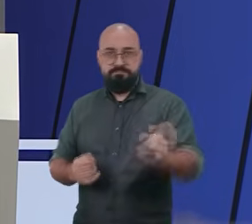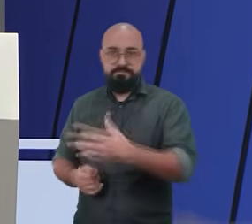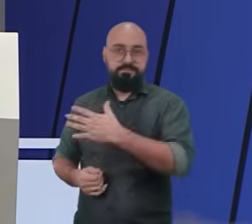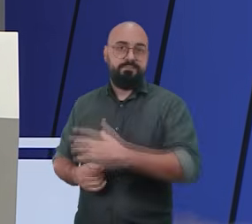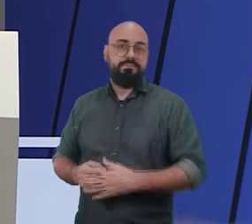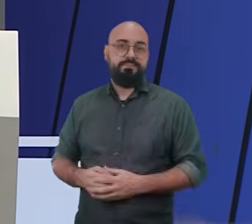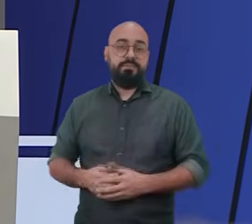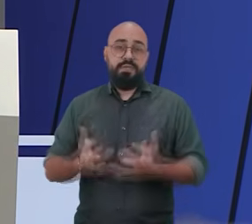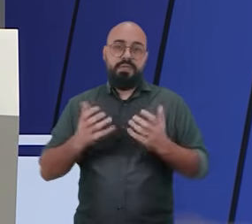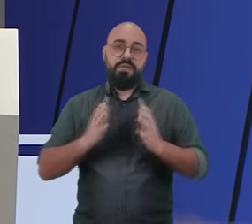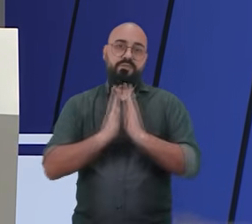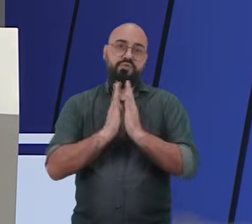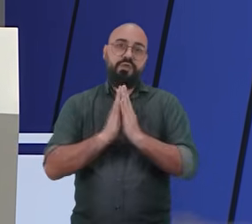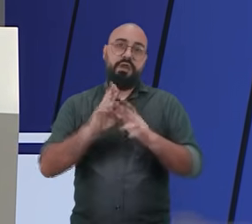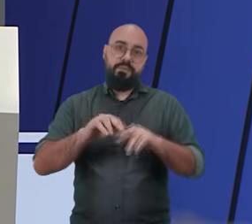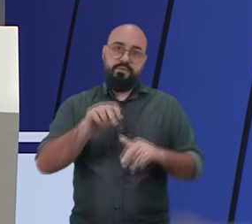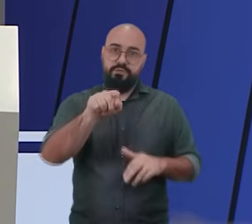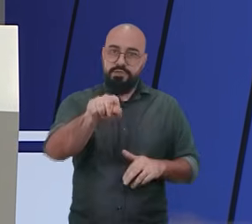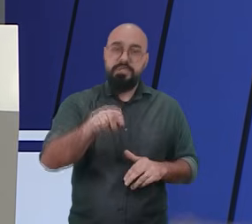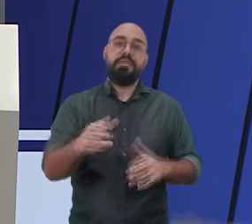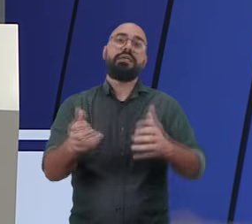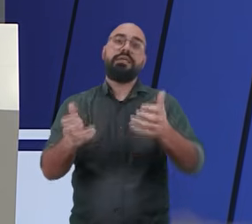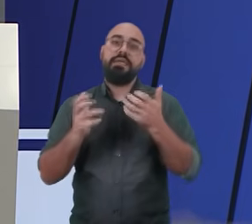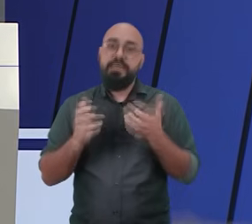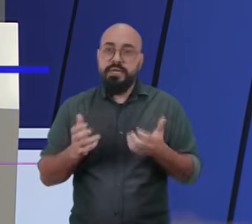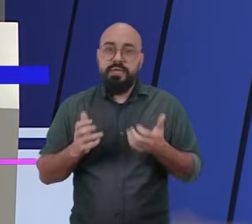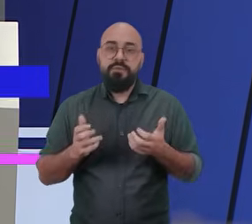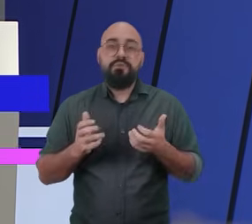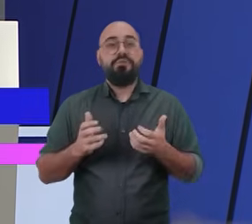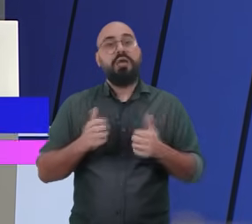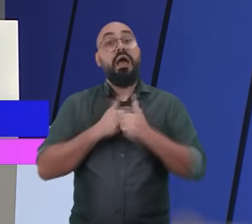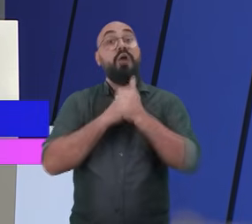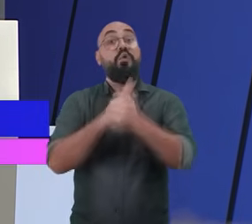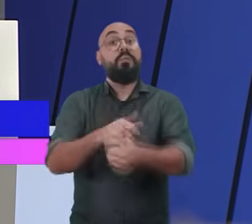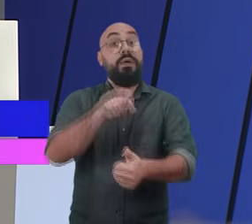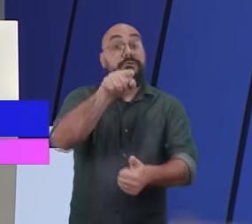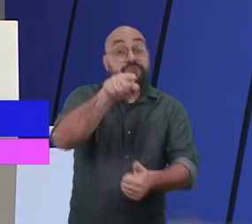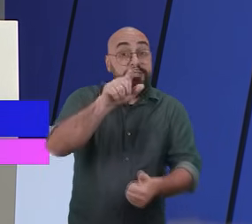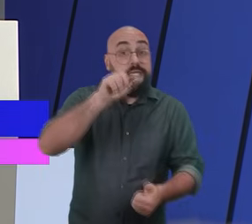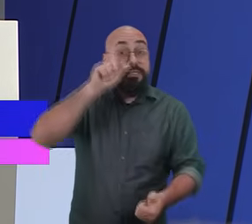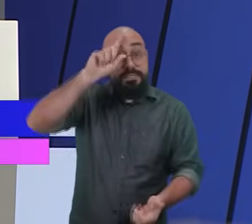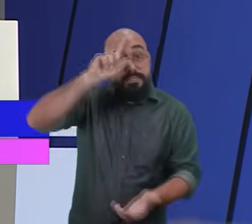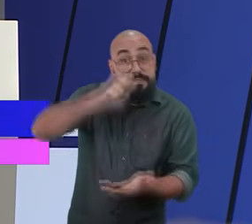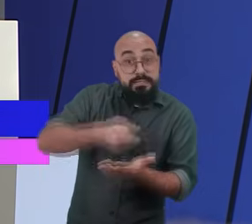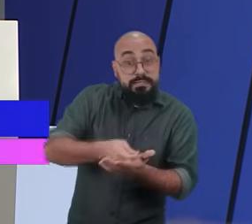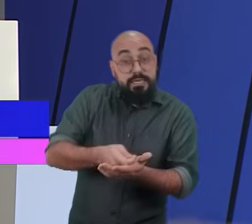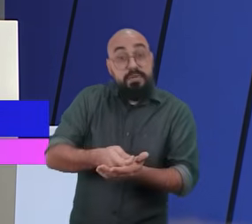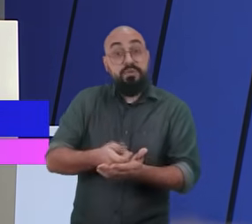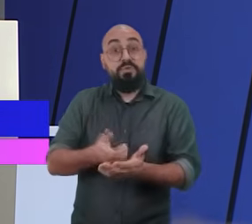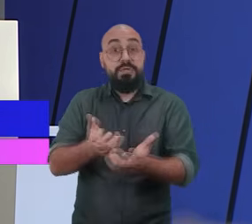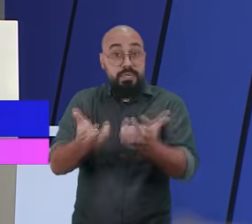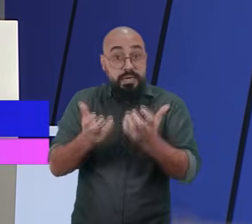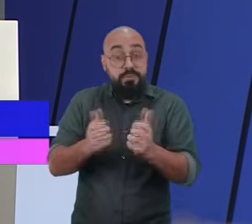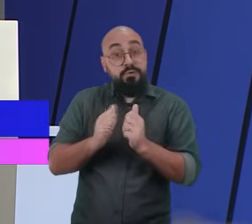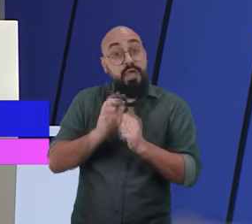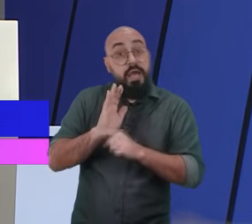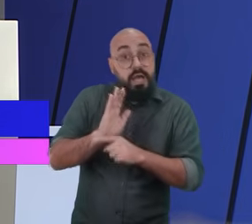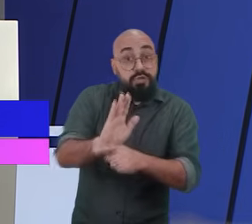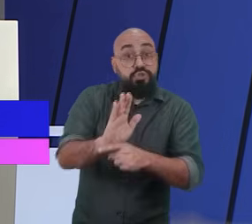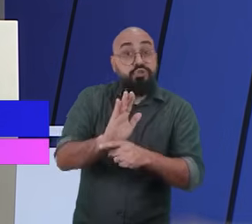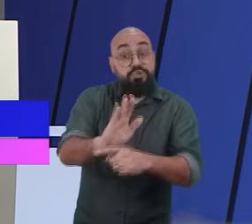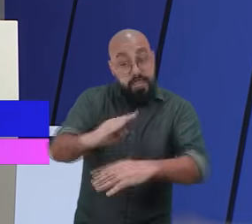para nós. Nós queremos orar por você, queremos acompanhar sua decisão, queremos estar ao seu